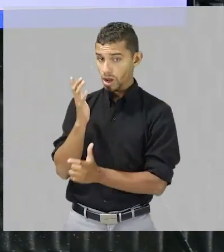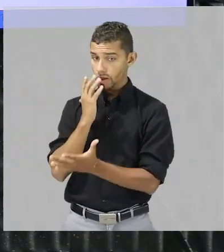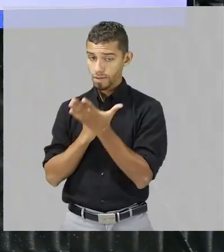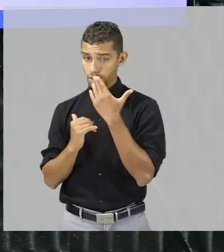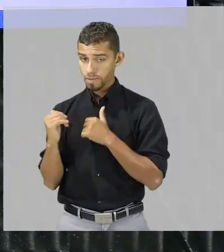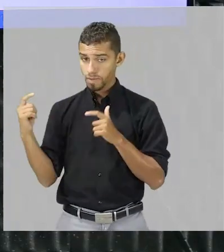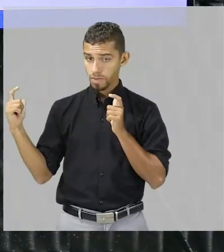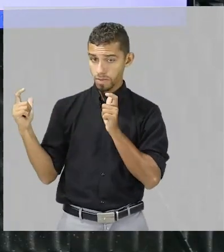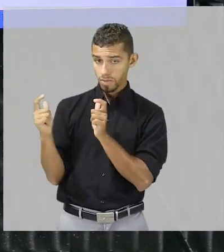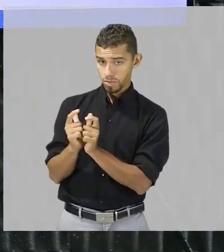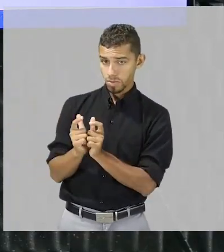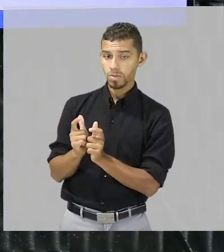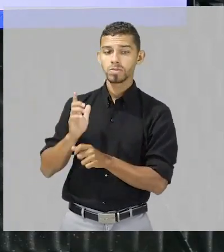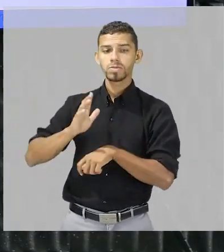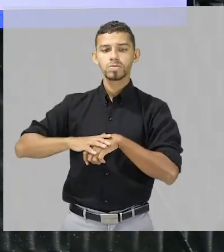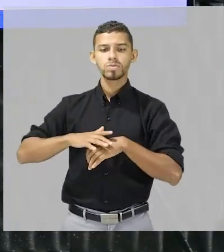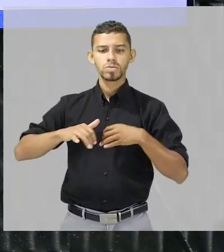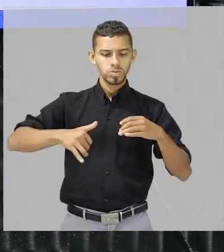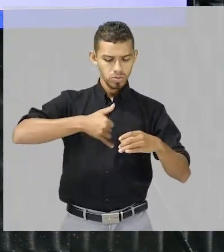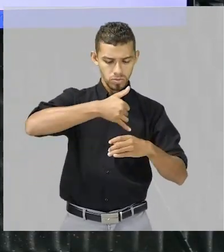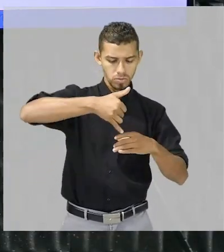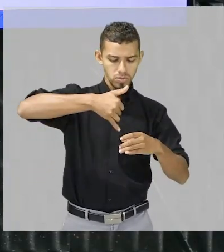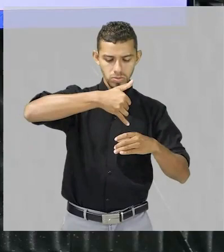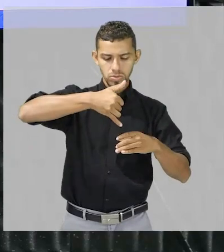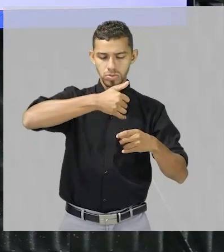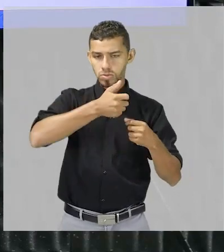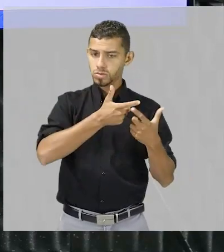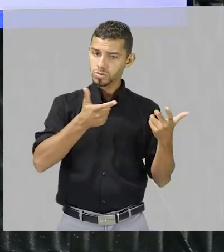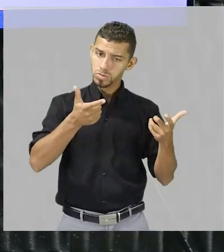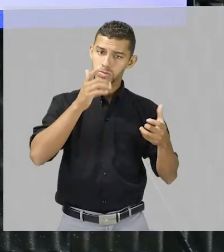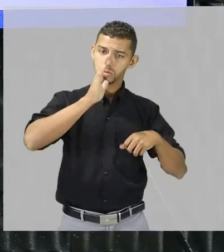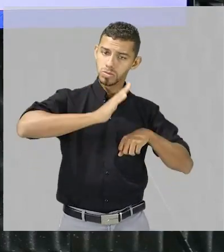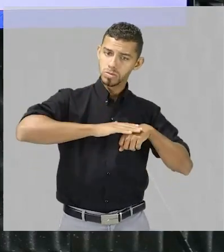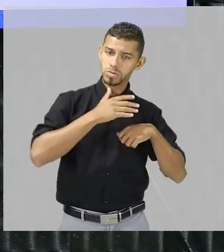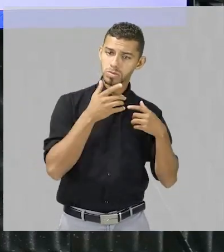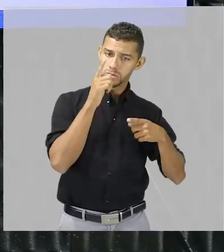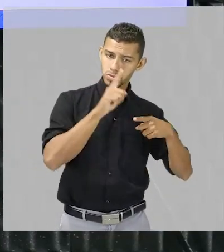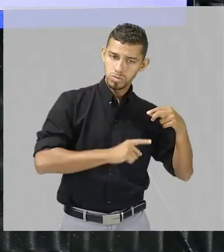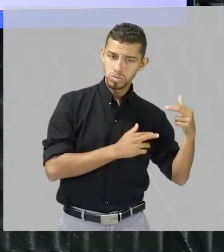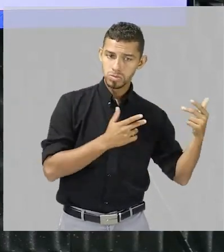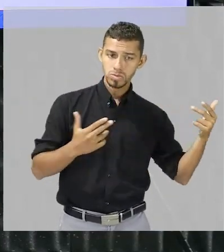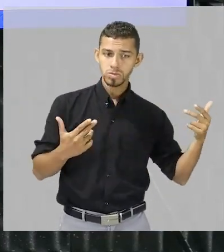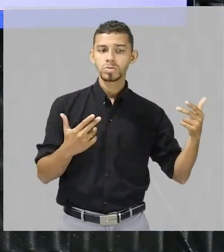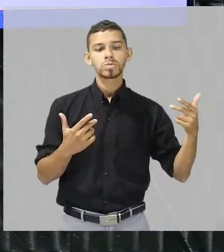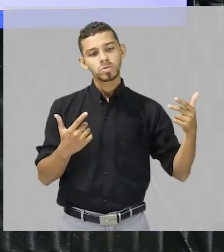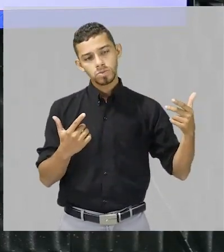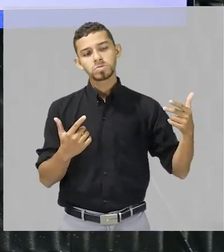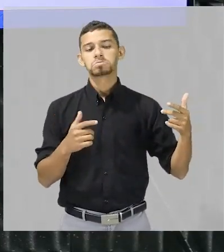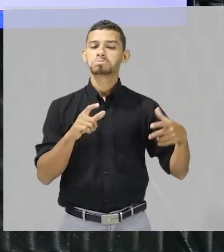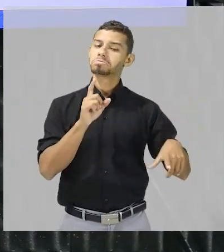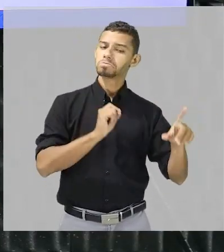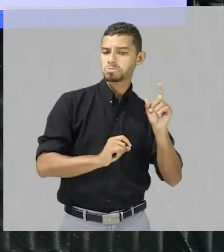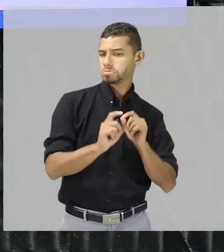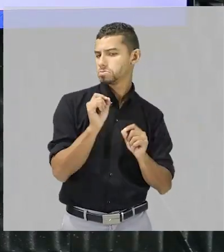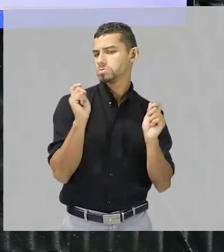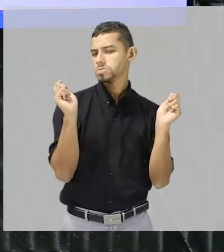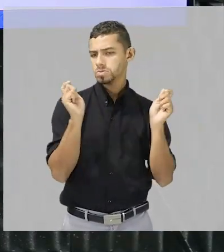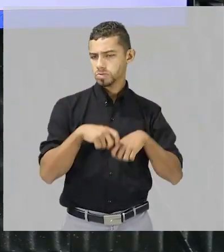alimentícia, os óleos de fritura estão entre as matérias-primas alternativas que têm